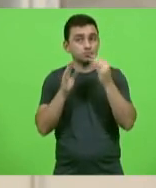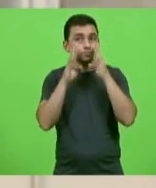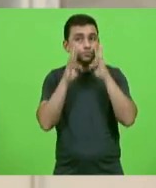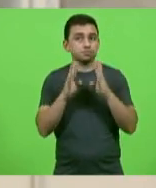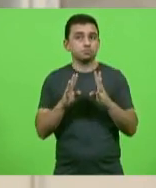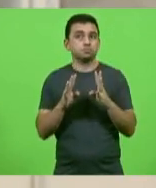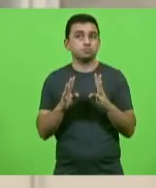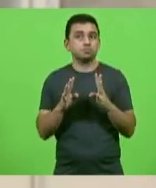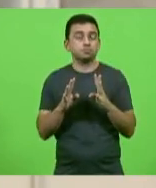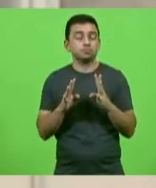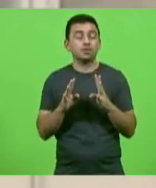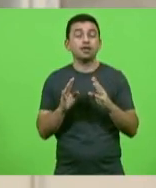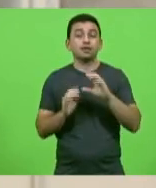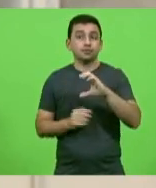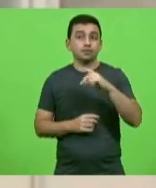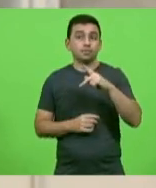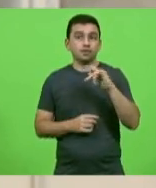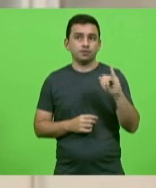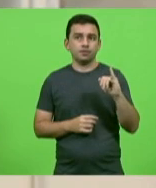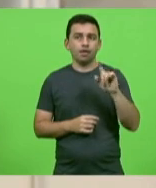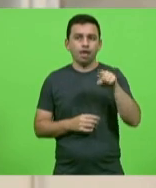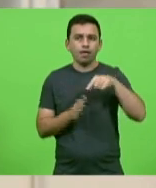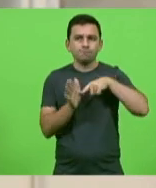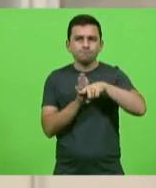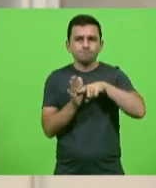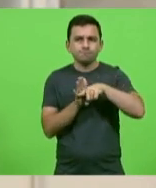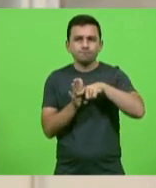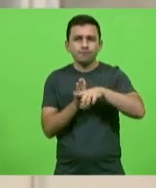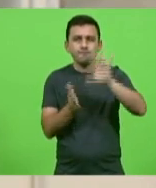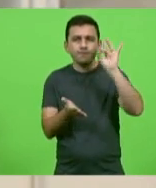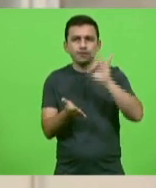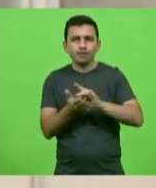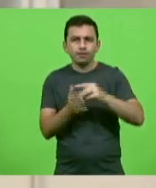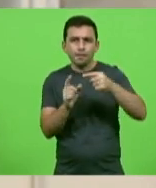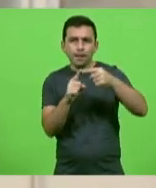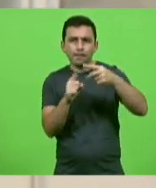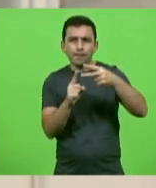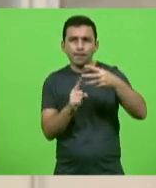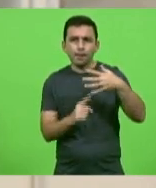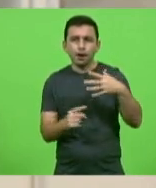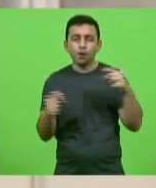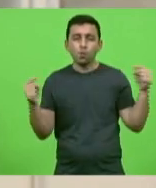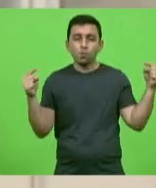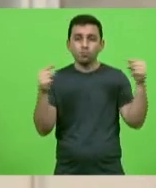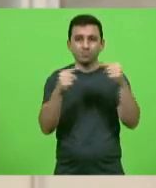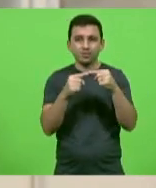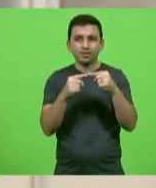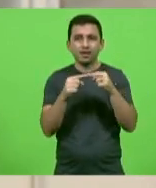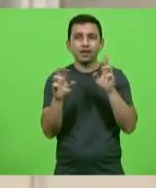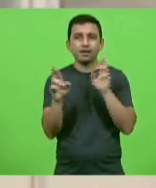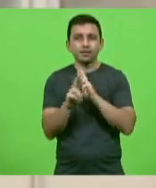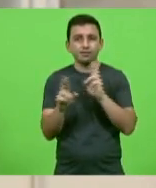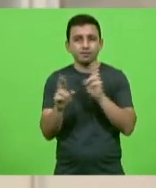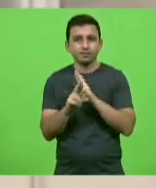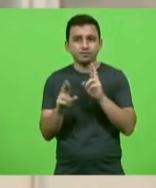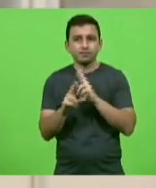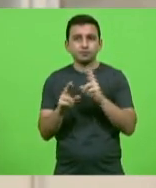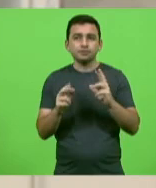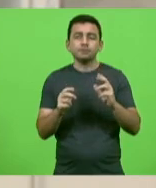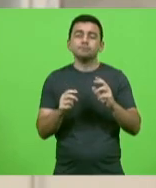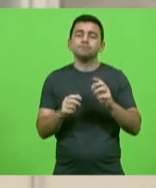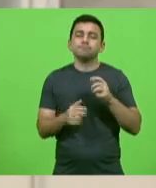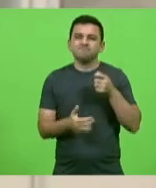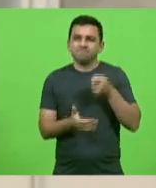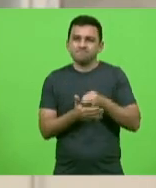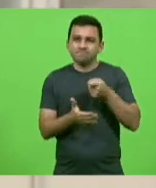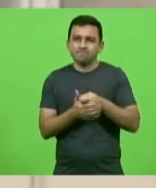CPI tinha como propósito à investigação de fatos diretamente relacionados atos comissivos